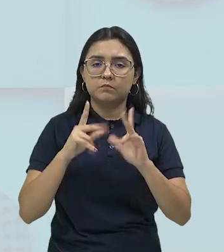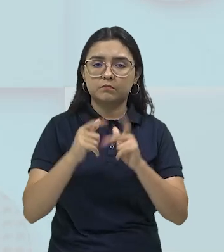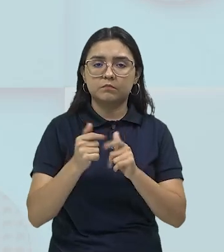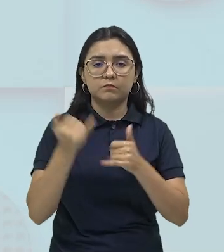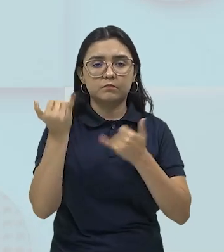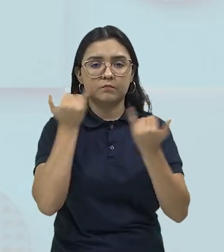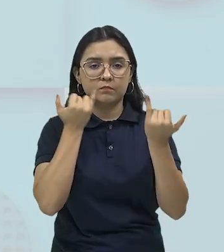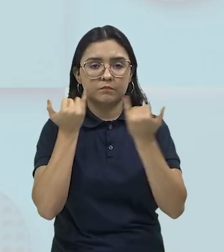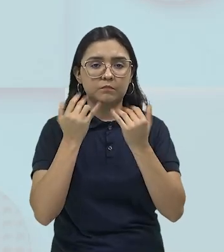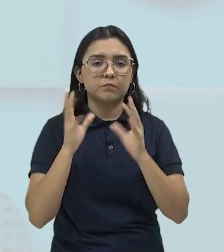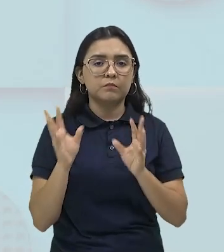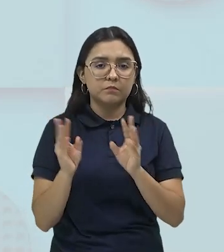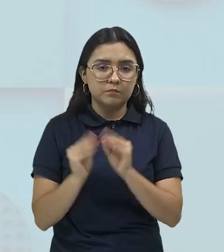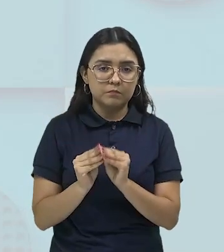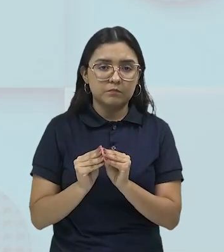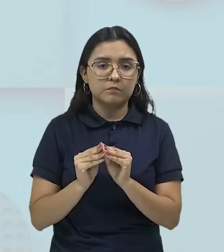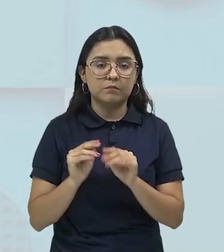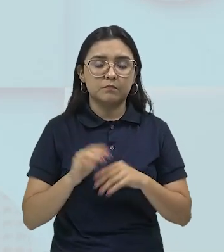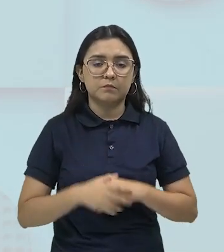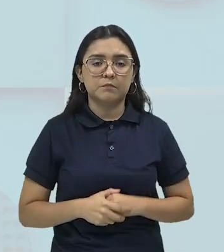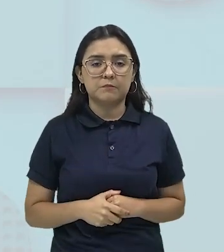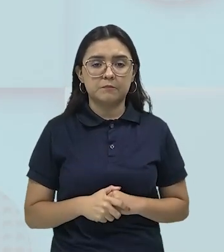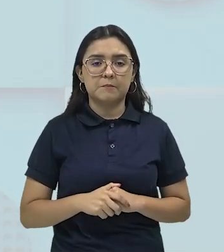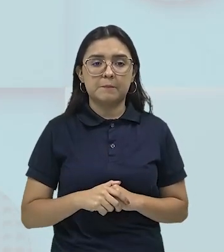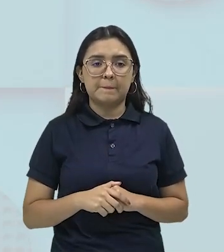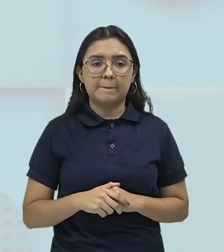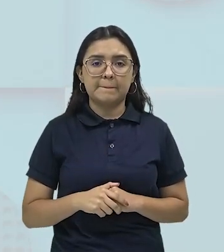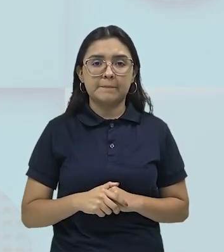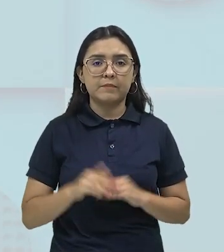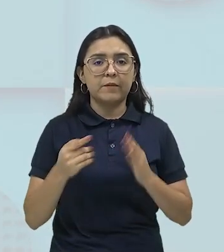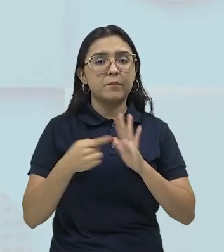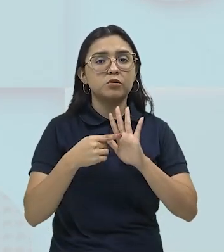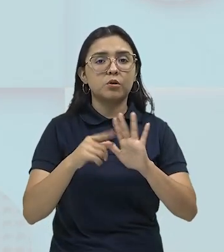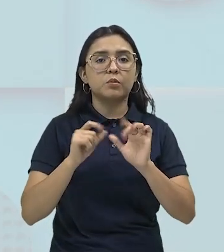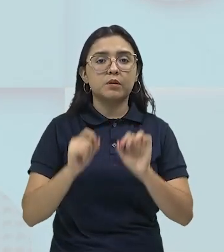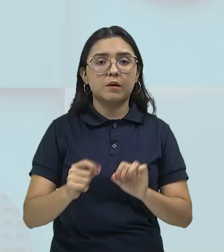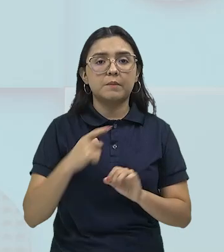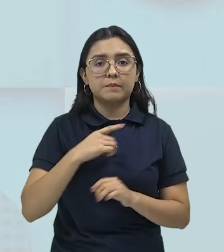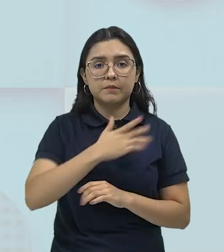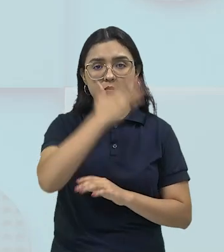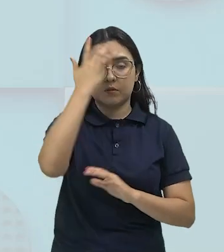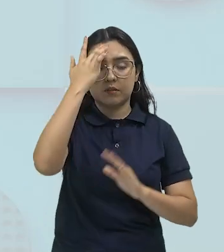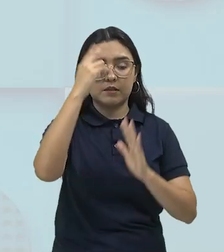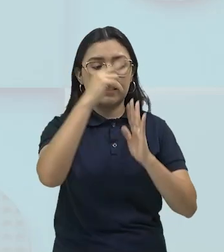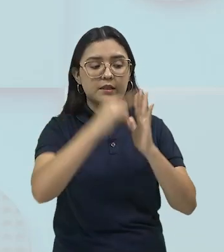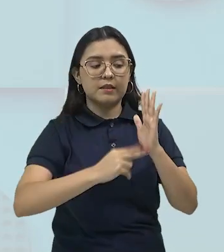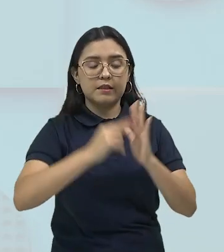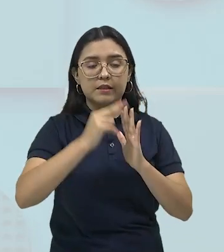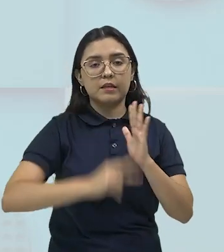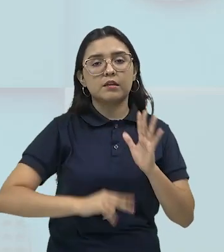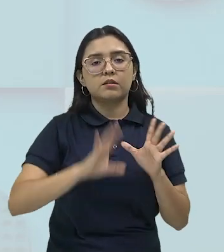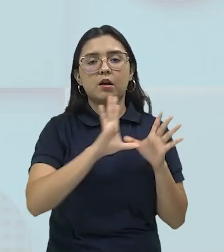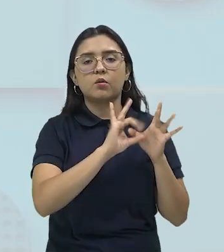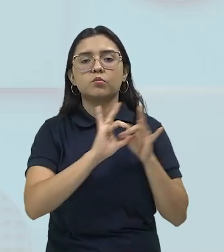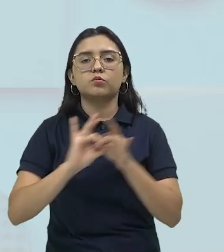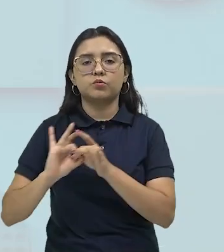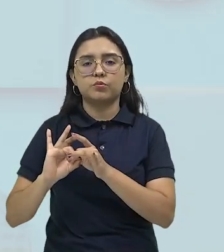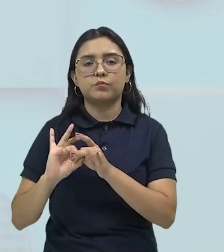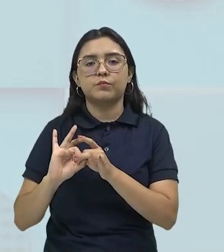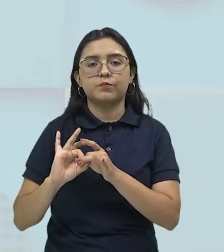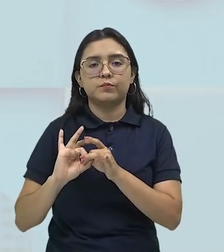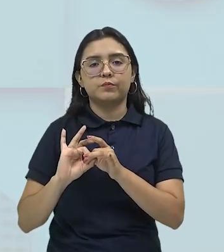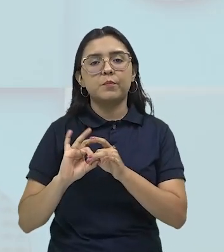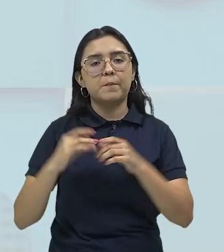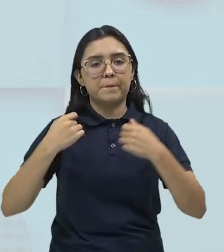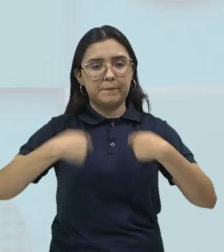novamente, fazendo um pequeno resumo que vai situar o seu leitor. Então, escrever é costurar. Coesão é costurar. A gente